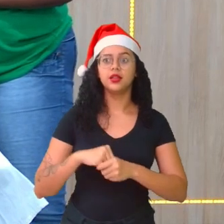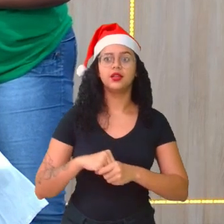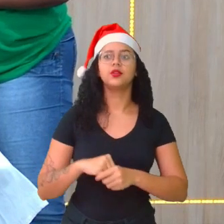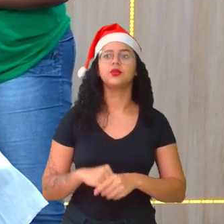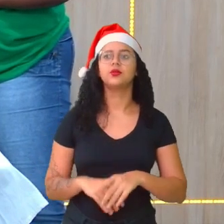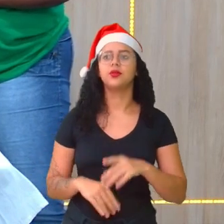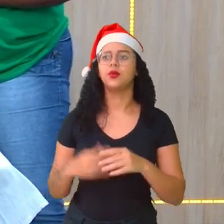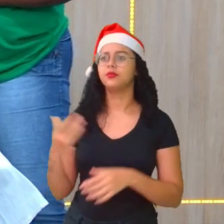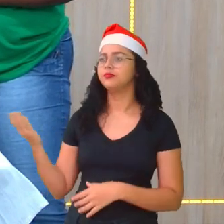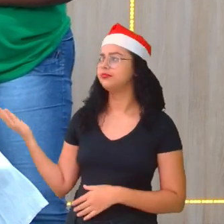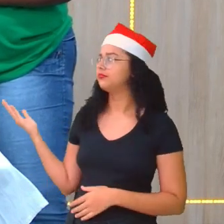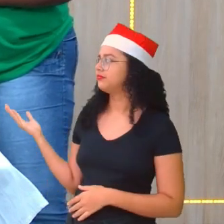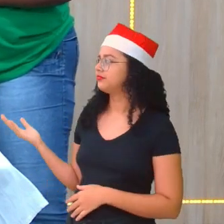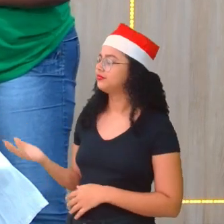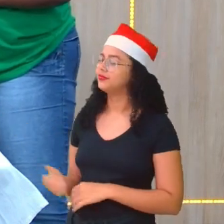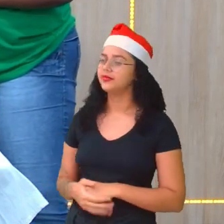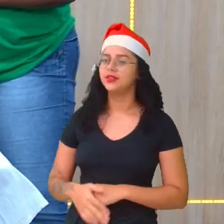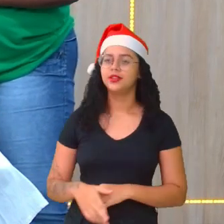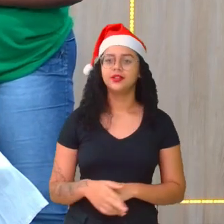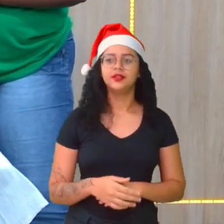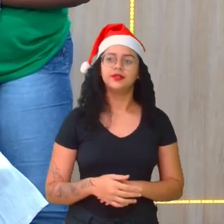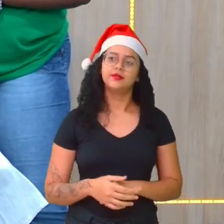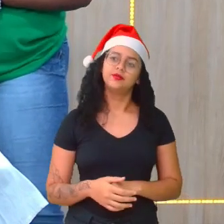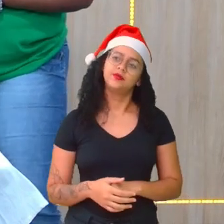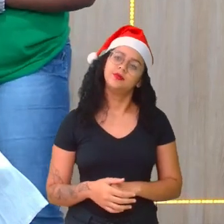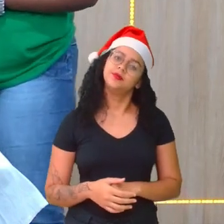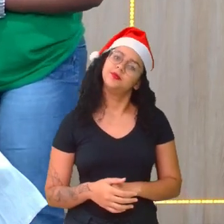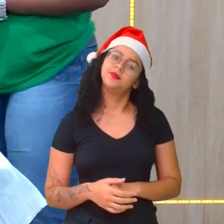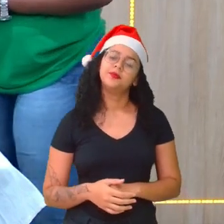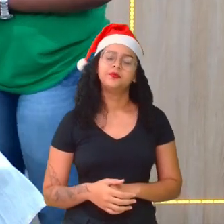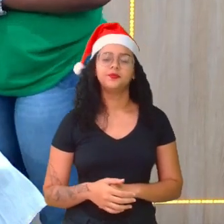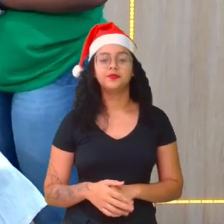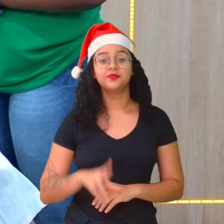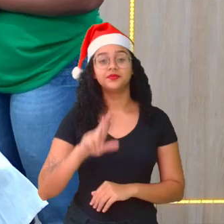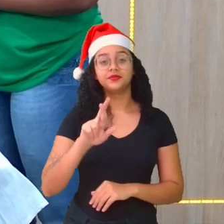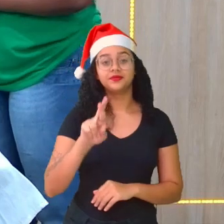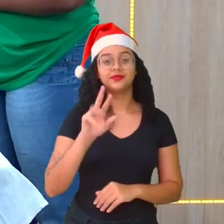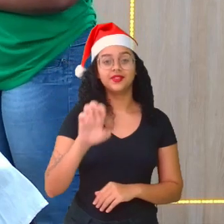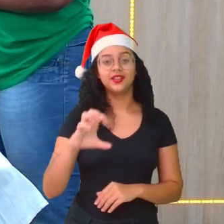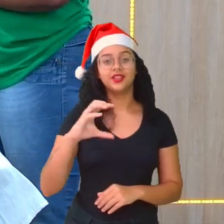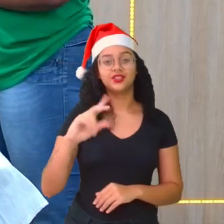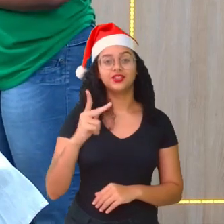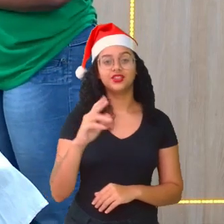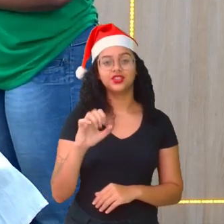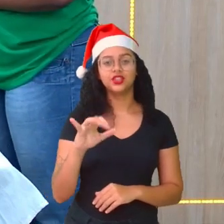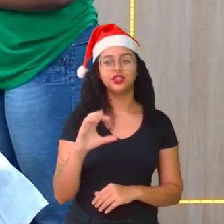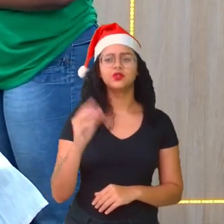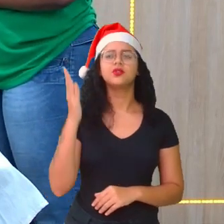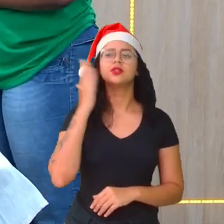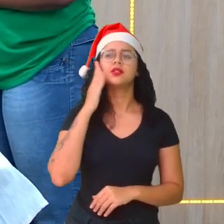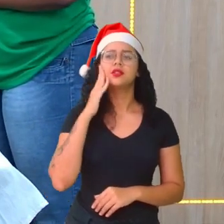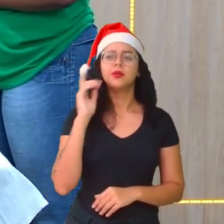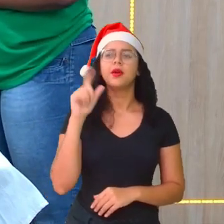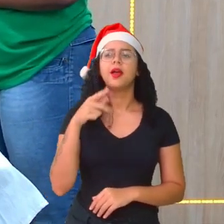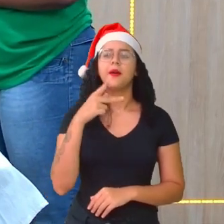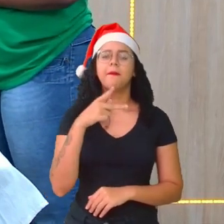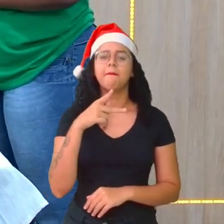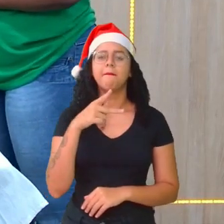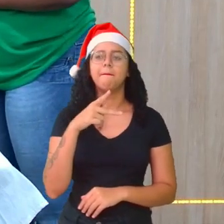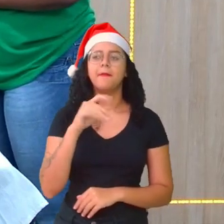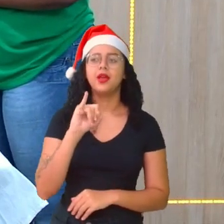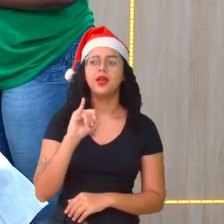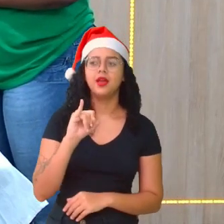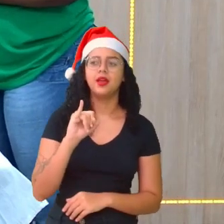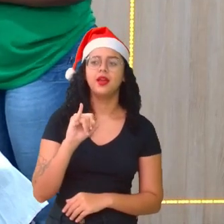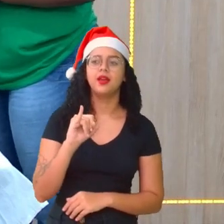matematicamente, ó, o recheio, aí o recheio, como é que eu faço? Matematicamente, a gente sabe que é πr ao quadrado, não é isso? Que é a